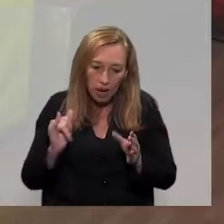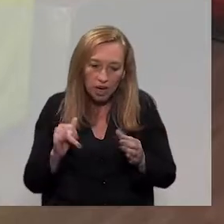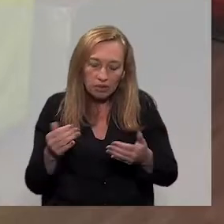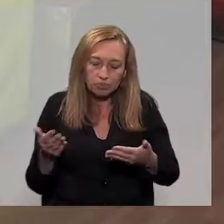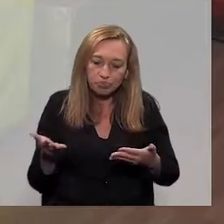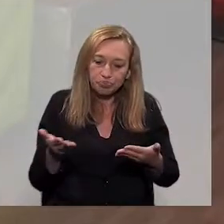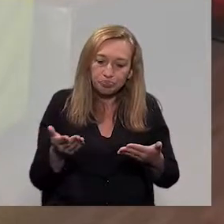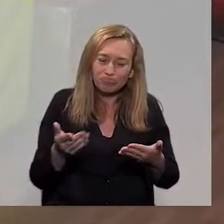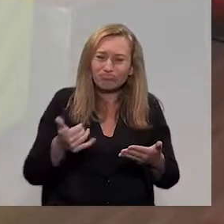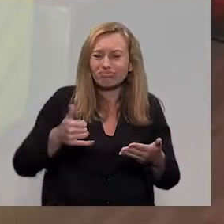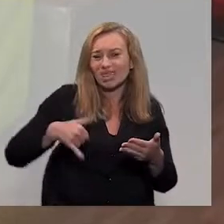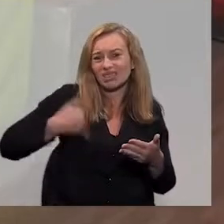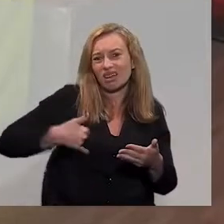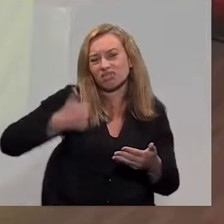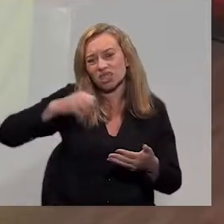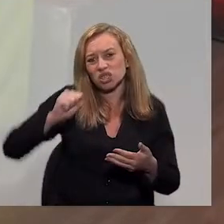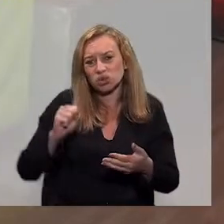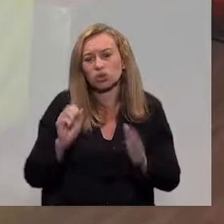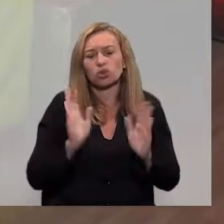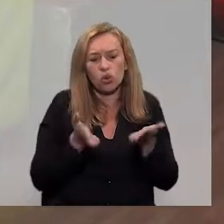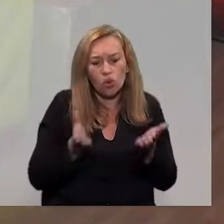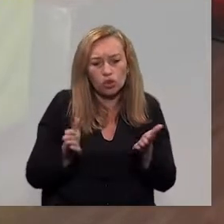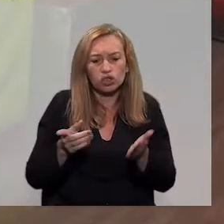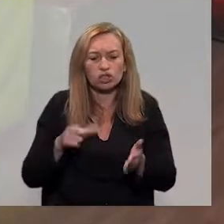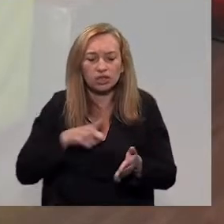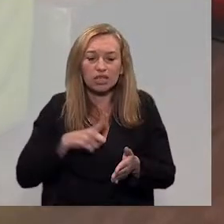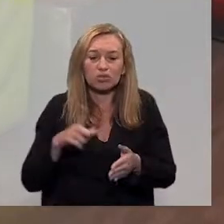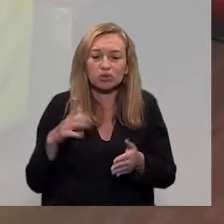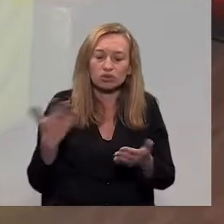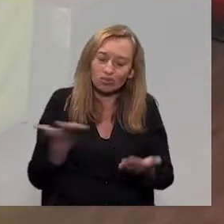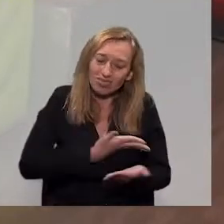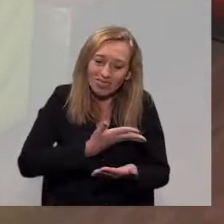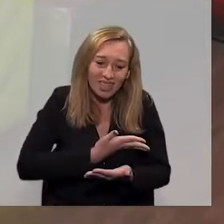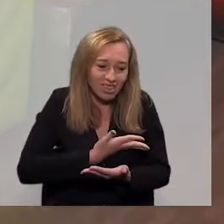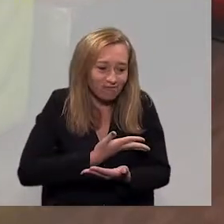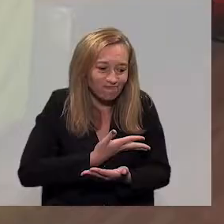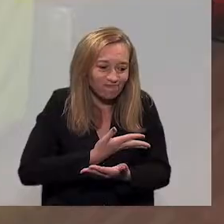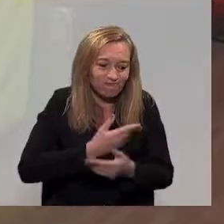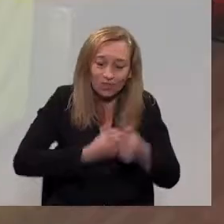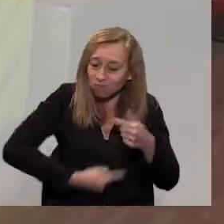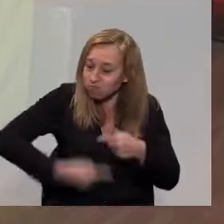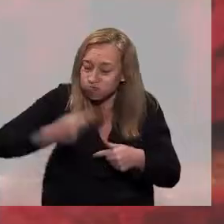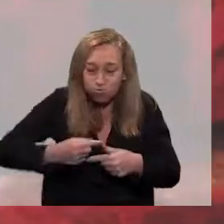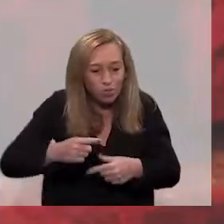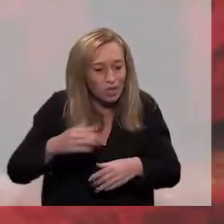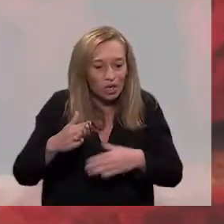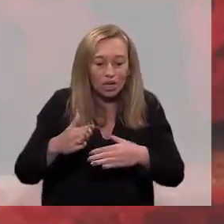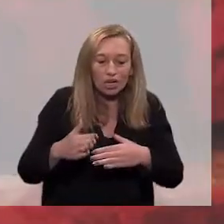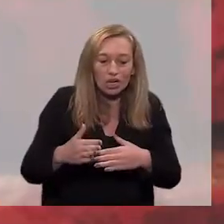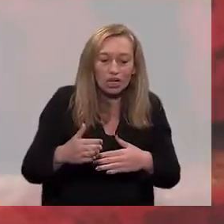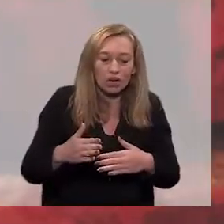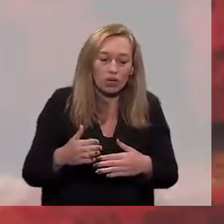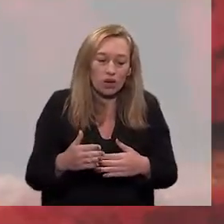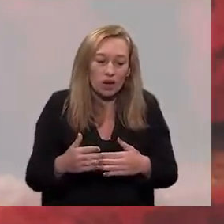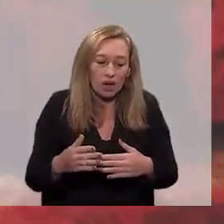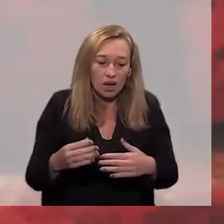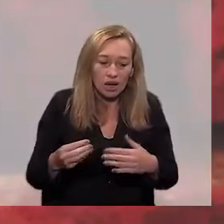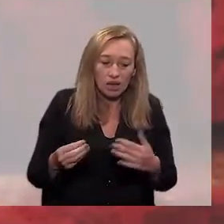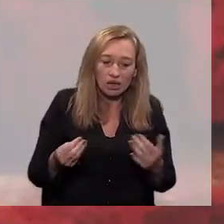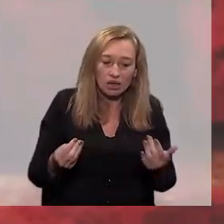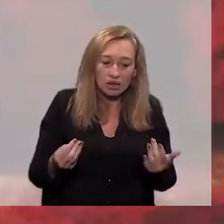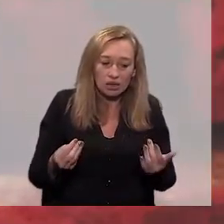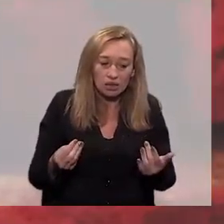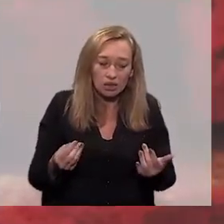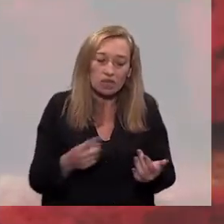relação depois que eu fiz 18 anos. Sim. Hoje em dia a gente tem uma amizade que supera o relacionamento de pai e